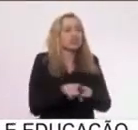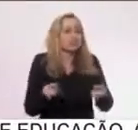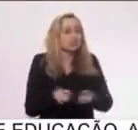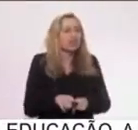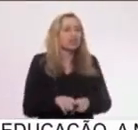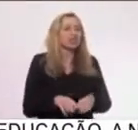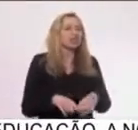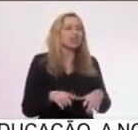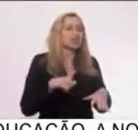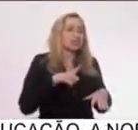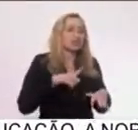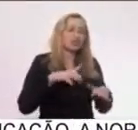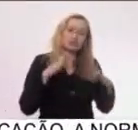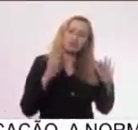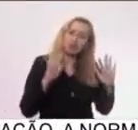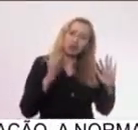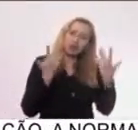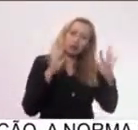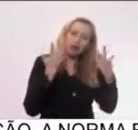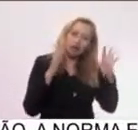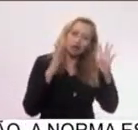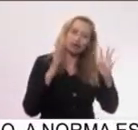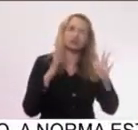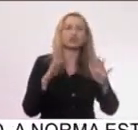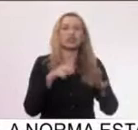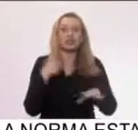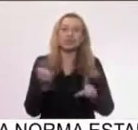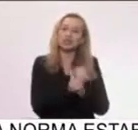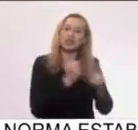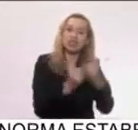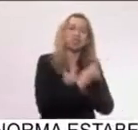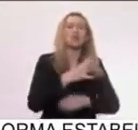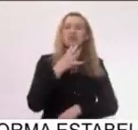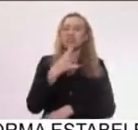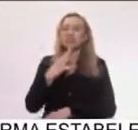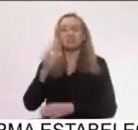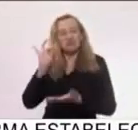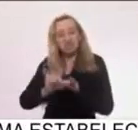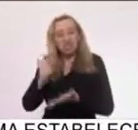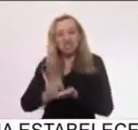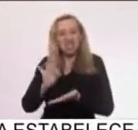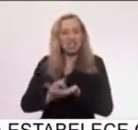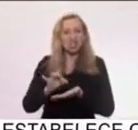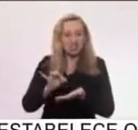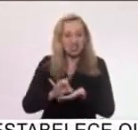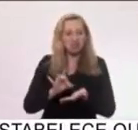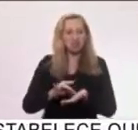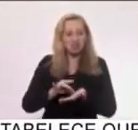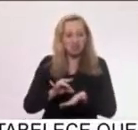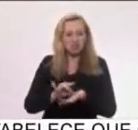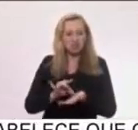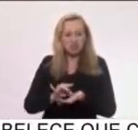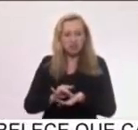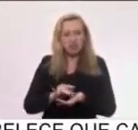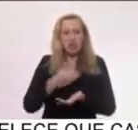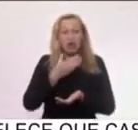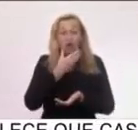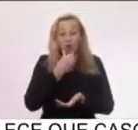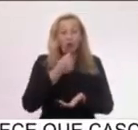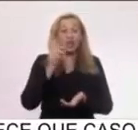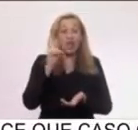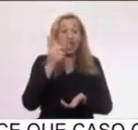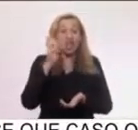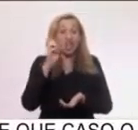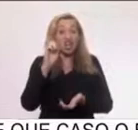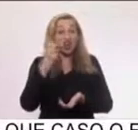aplauso e o apoio da nossa sociedade, os reconhecendo como verdadeiros heróis para o Rio de Janeiro. E os nossos